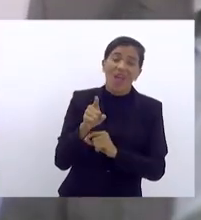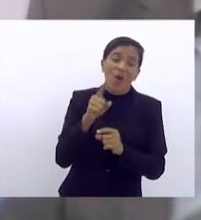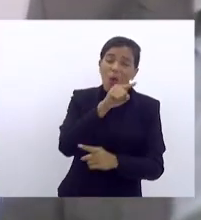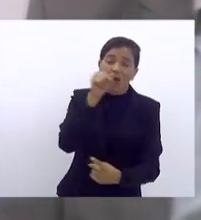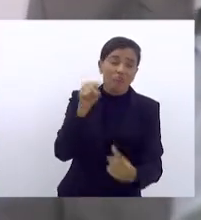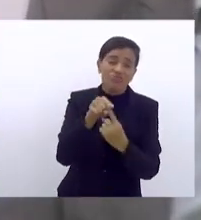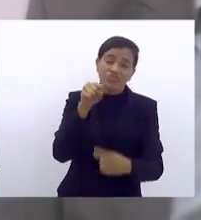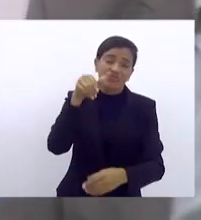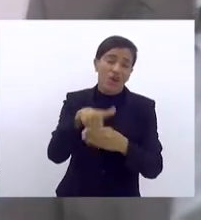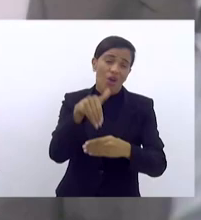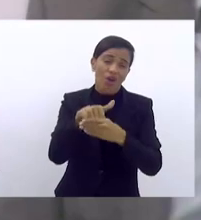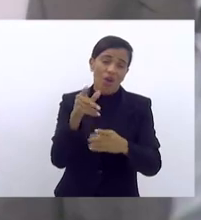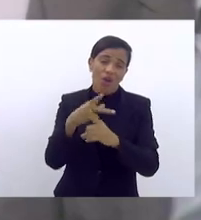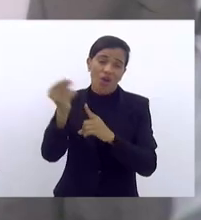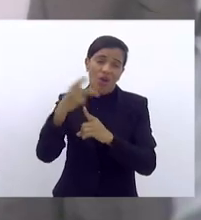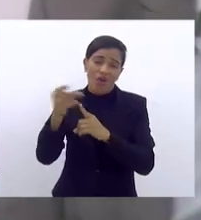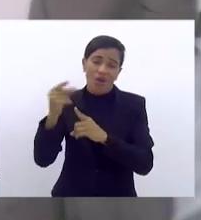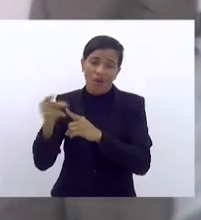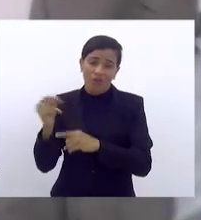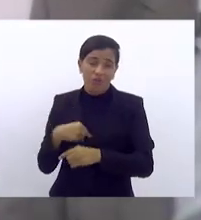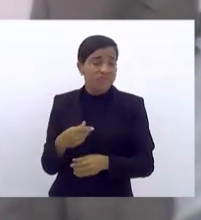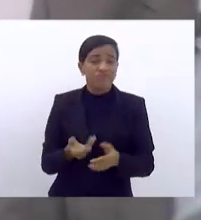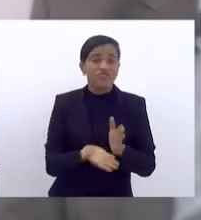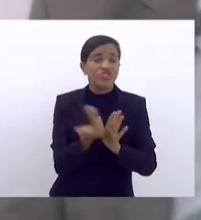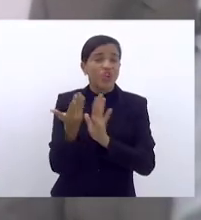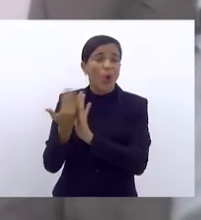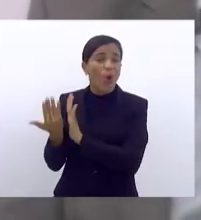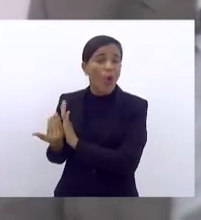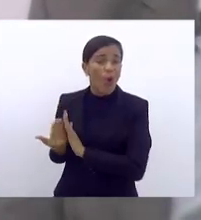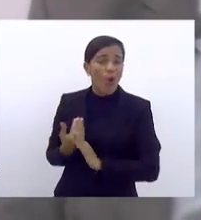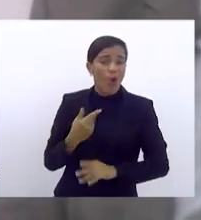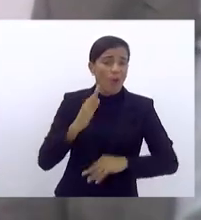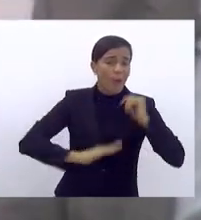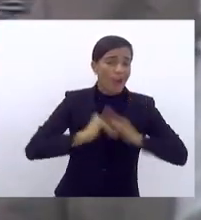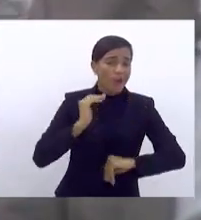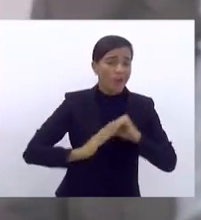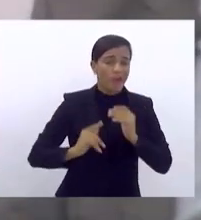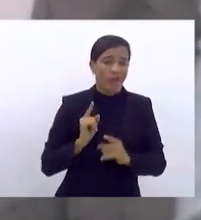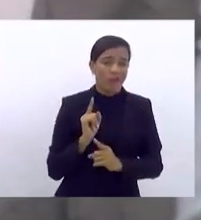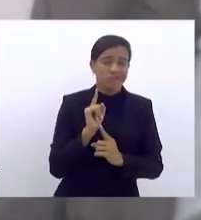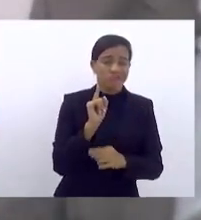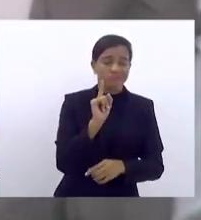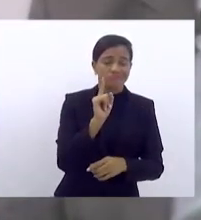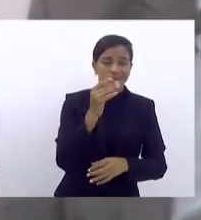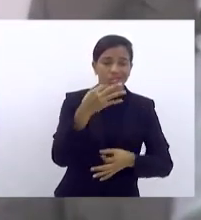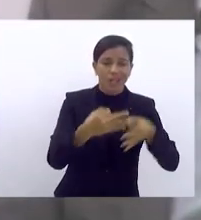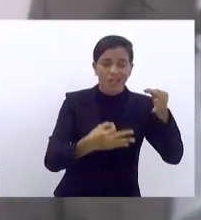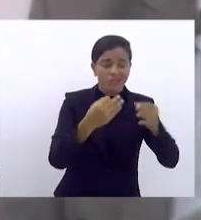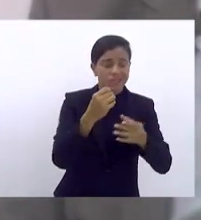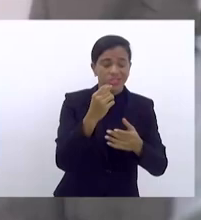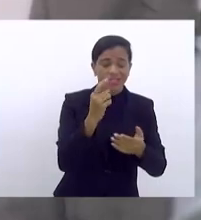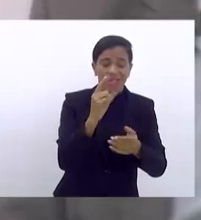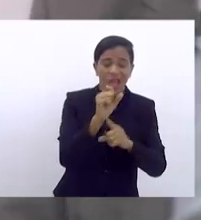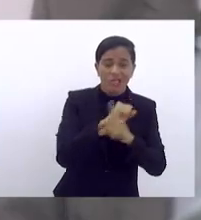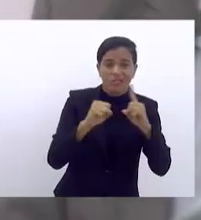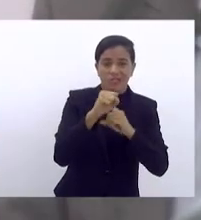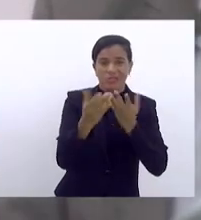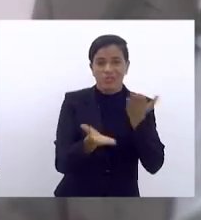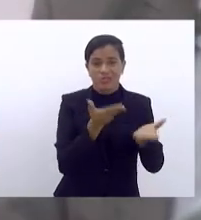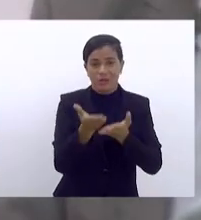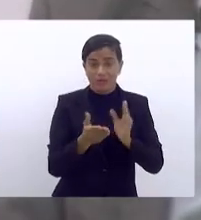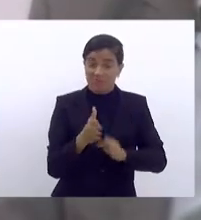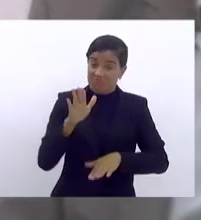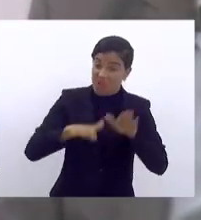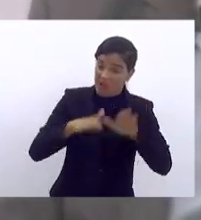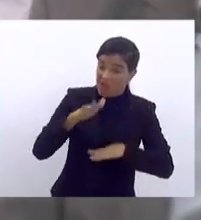e nesse ano retirou os assistentes sociais das escolas e não introduziu ainda dos psicólogos talvez coloque para ano que vem